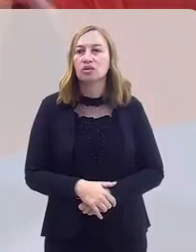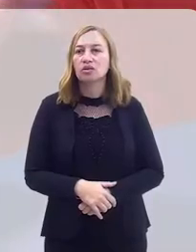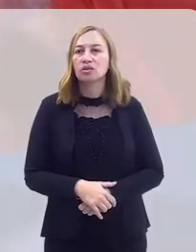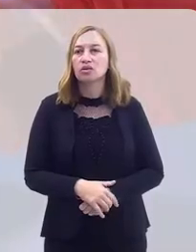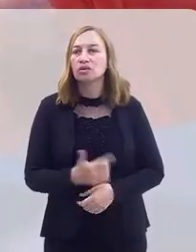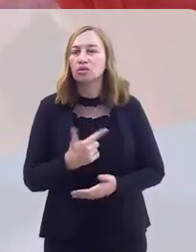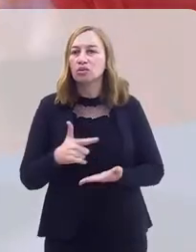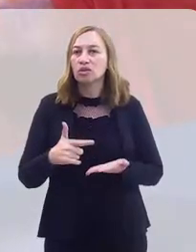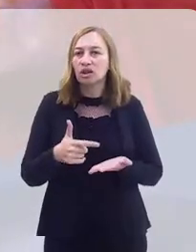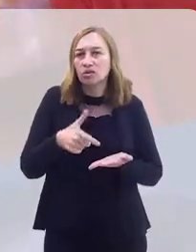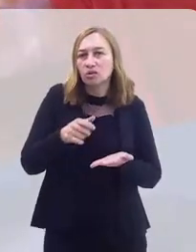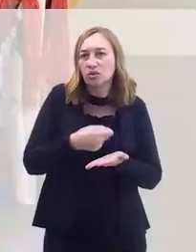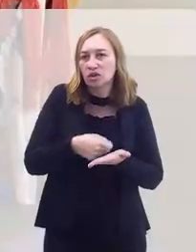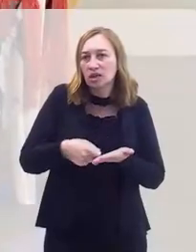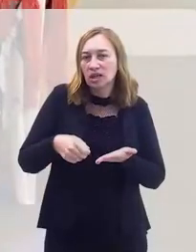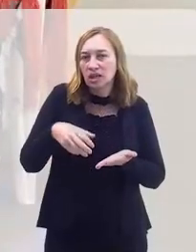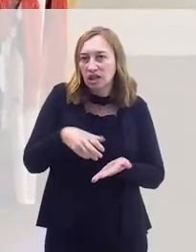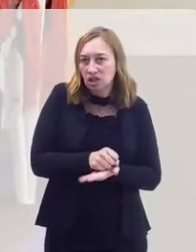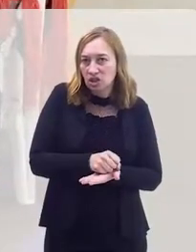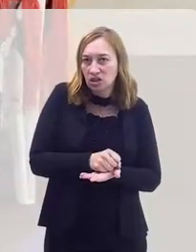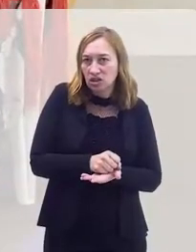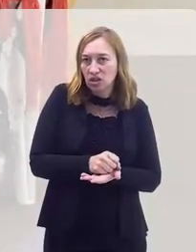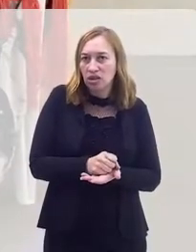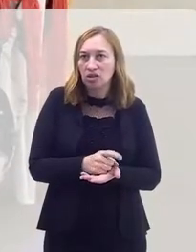por nós não temos uma escrita,